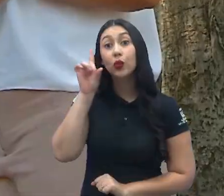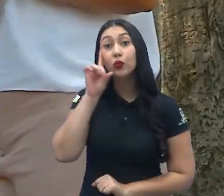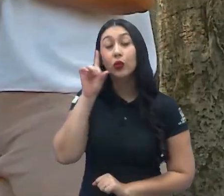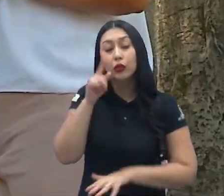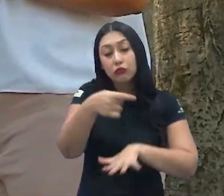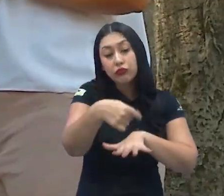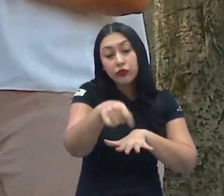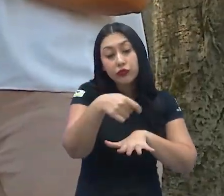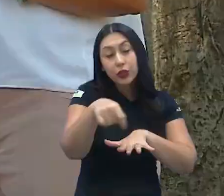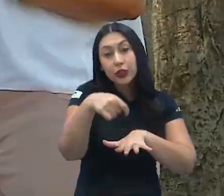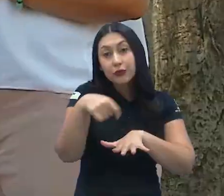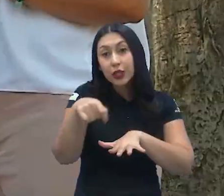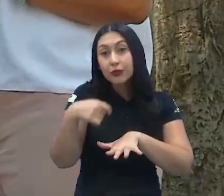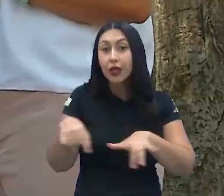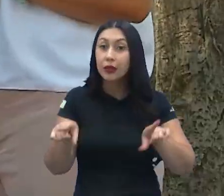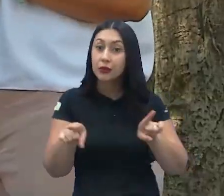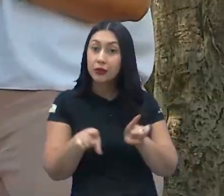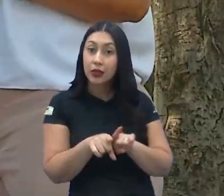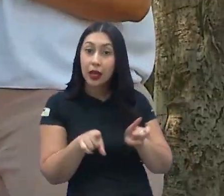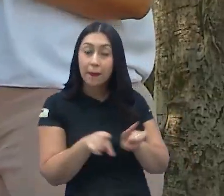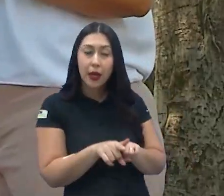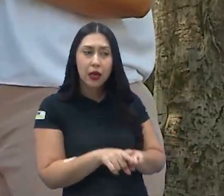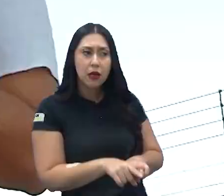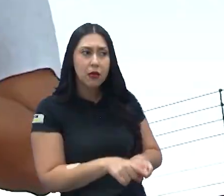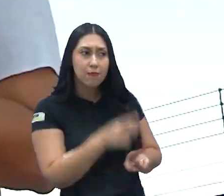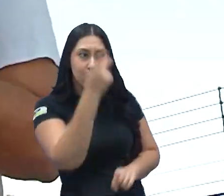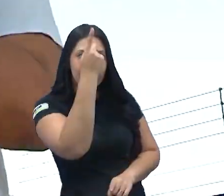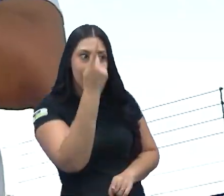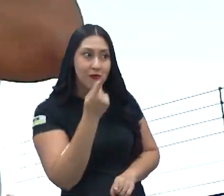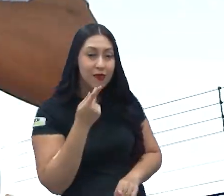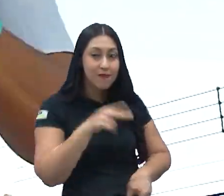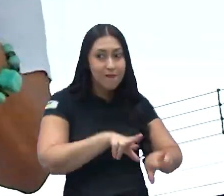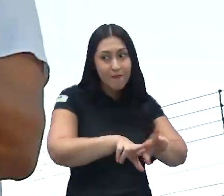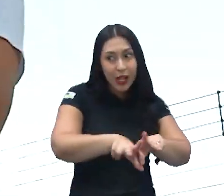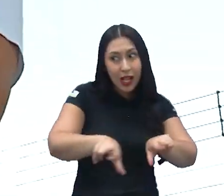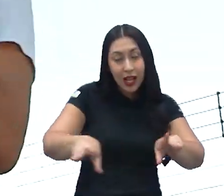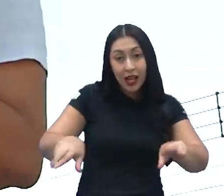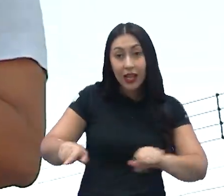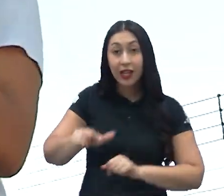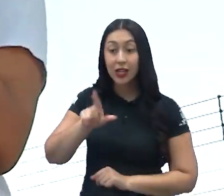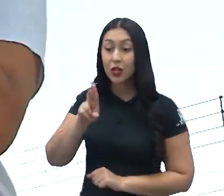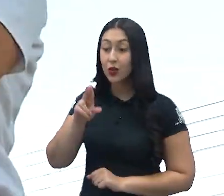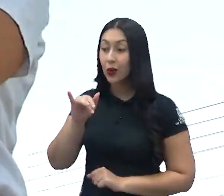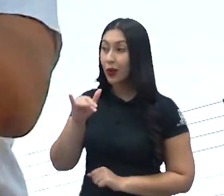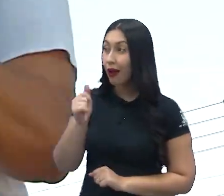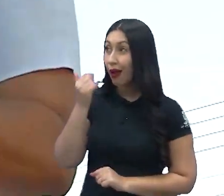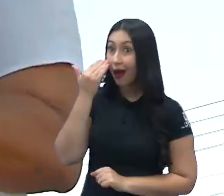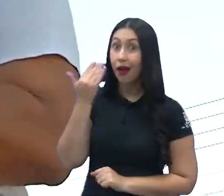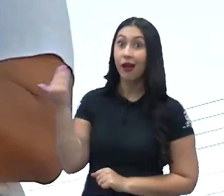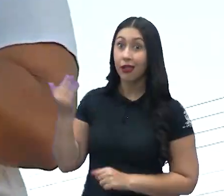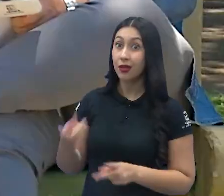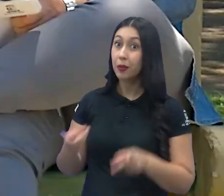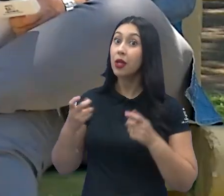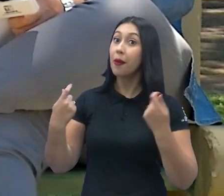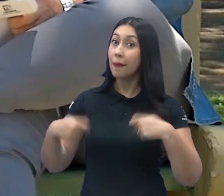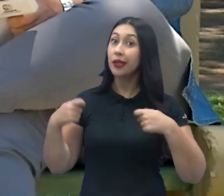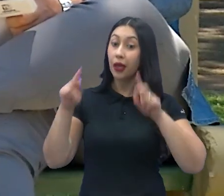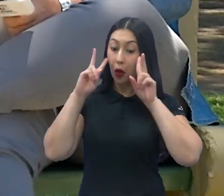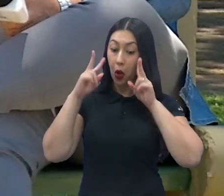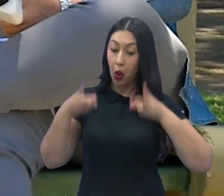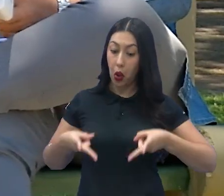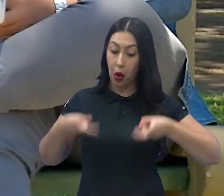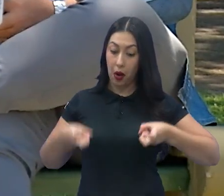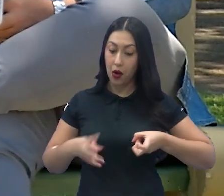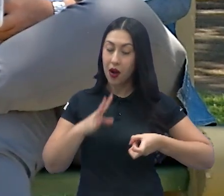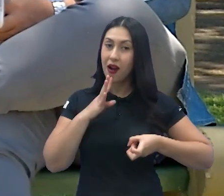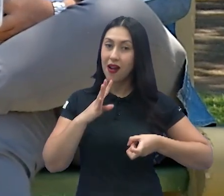manicure e lidando com diferentes perfis de clientes, a Lúcia sentiu a necessidade de se conhecer melhor. Foi assim que